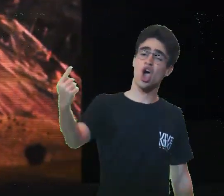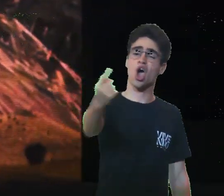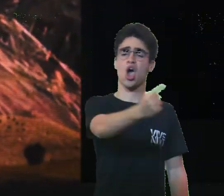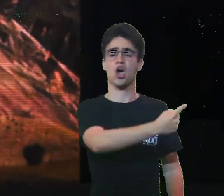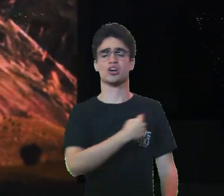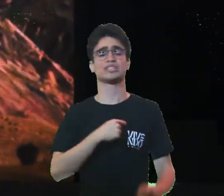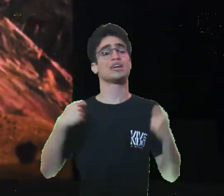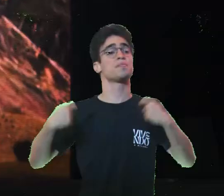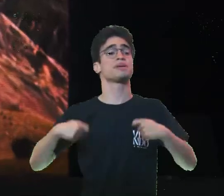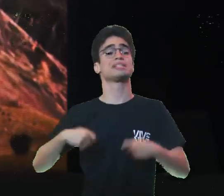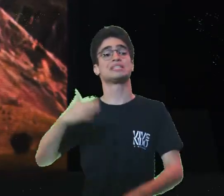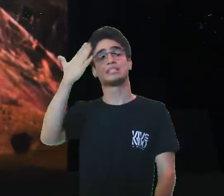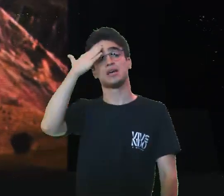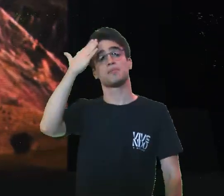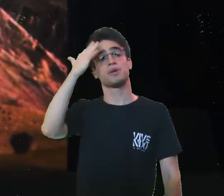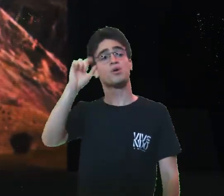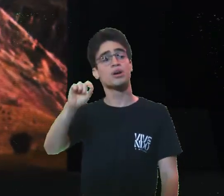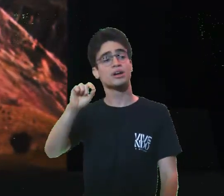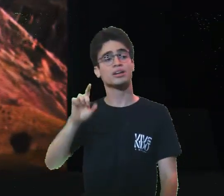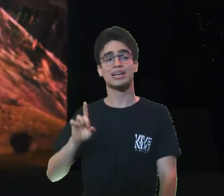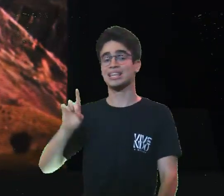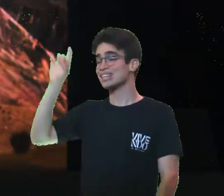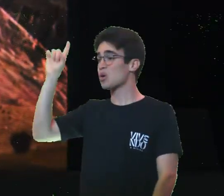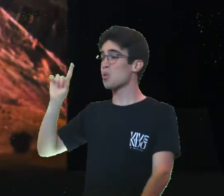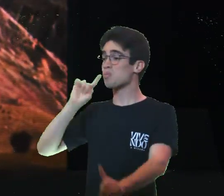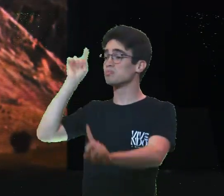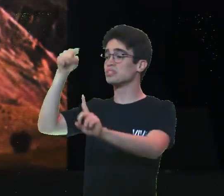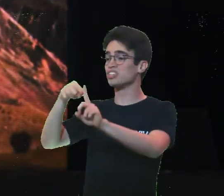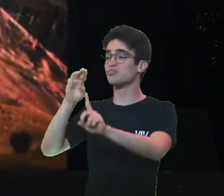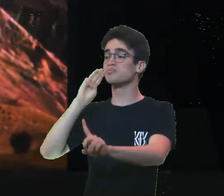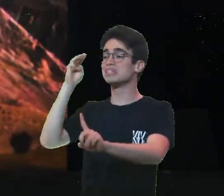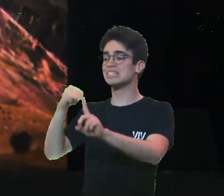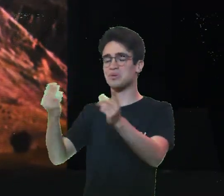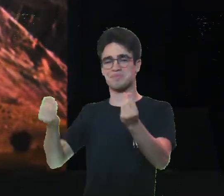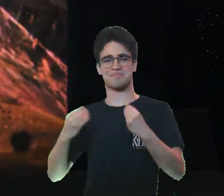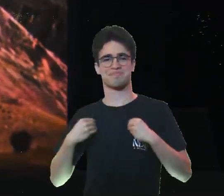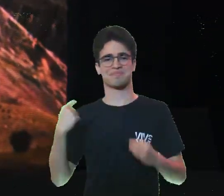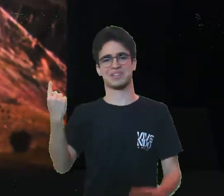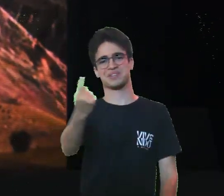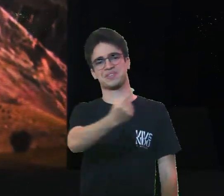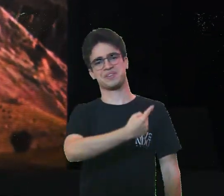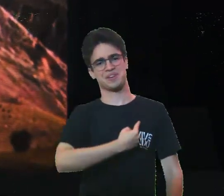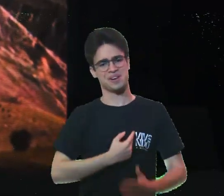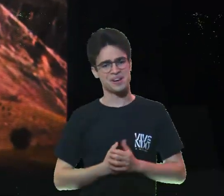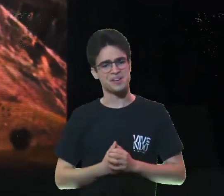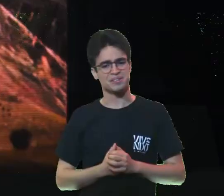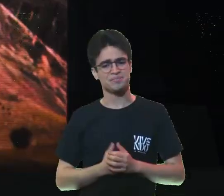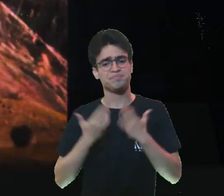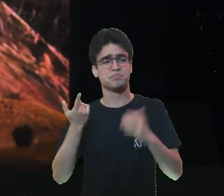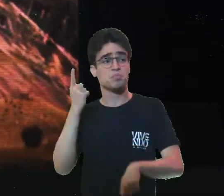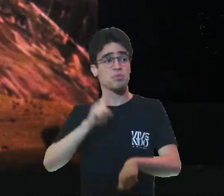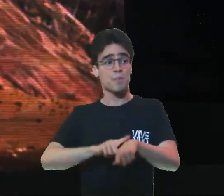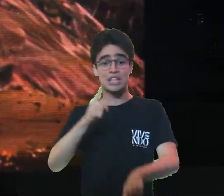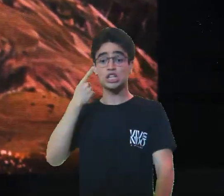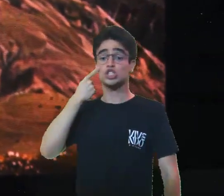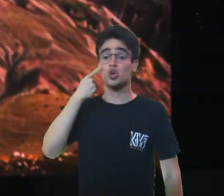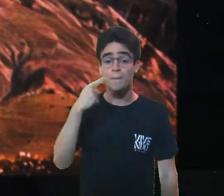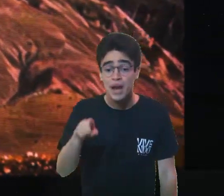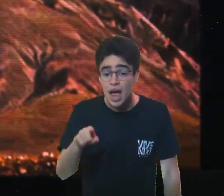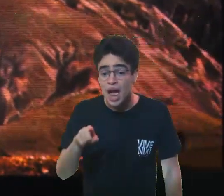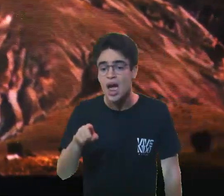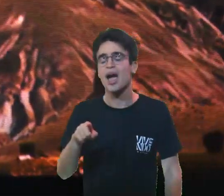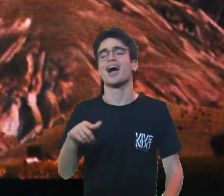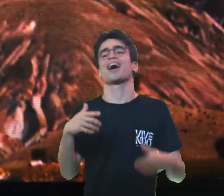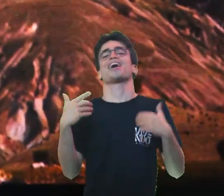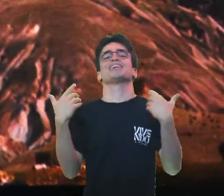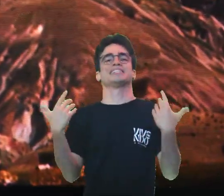saber qual é a causa que Deus tem para nós. Quando nós descobrimos isso, nós começamos